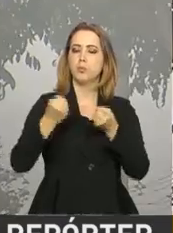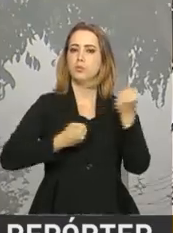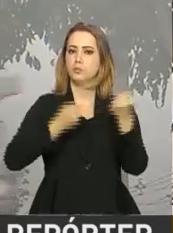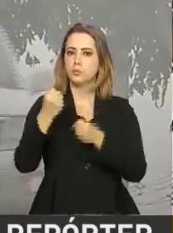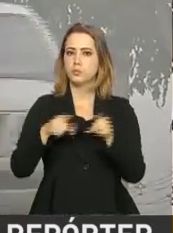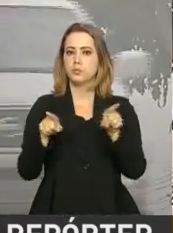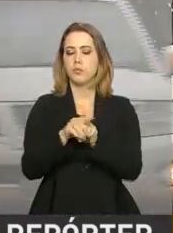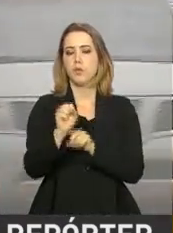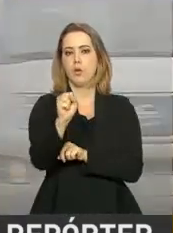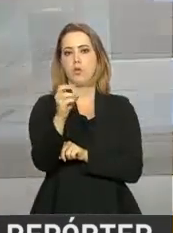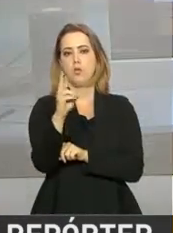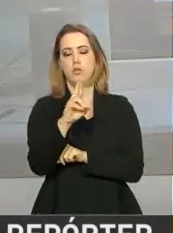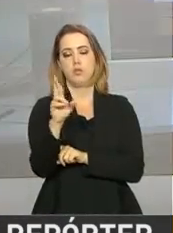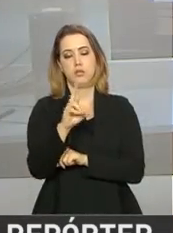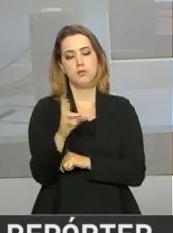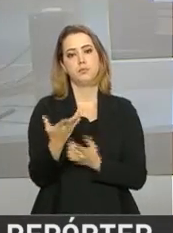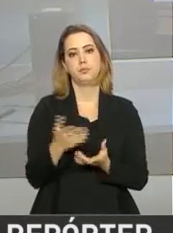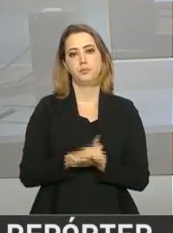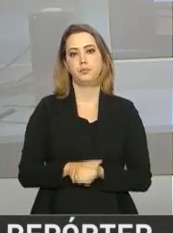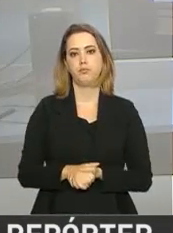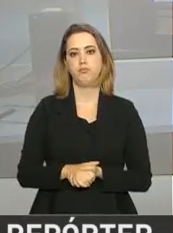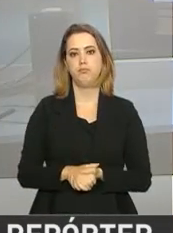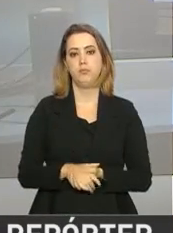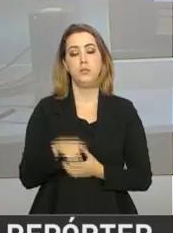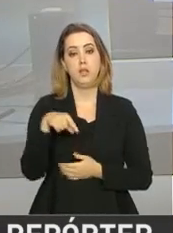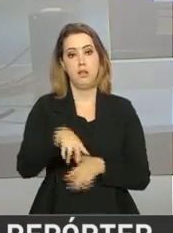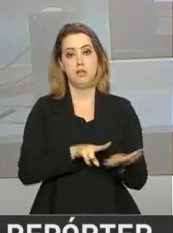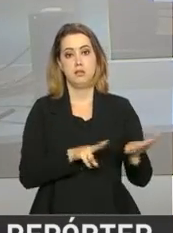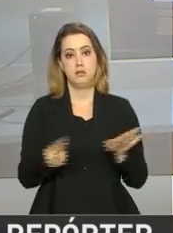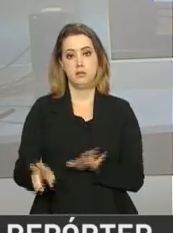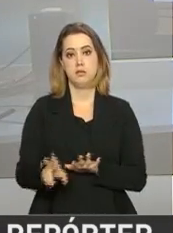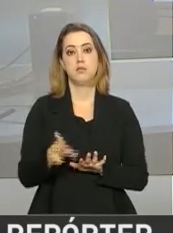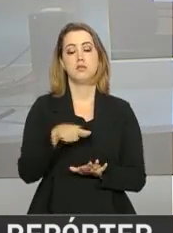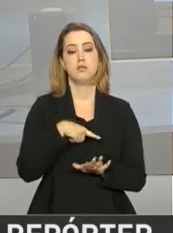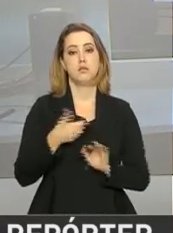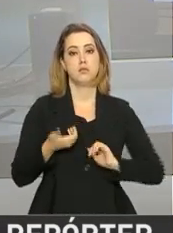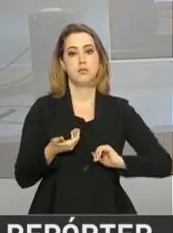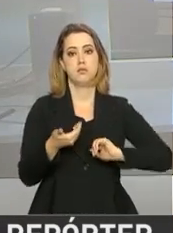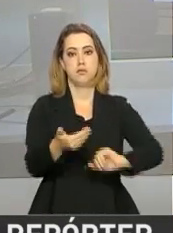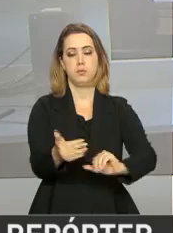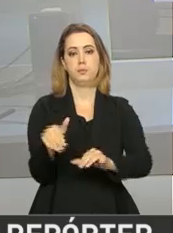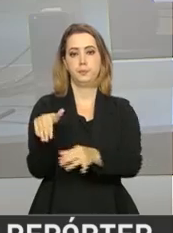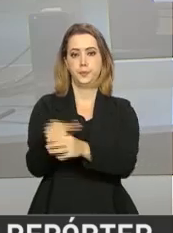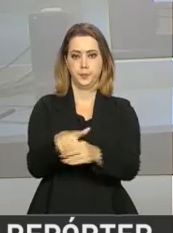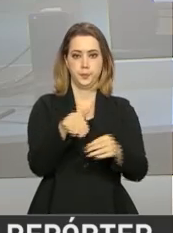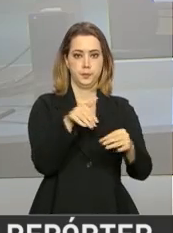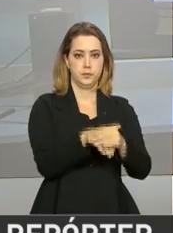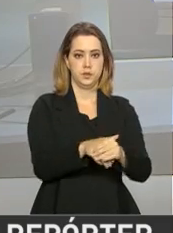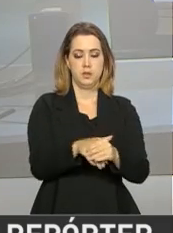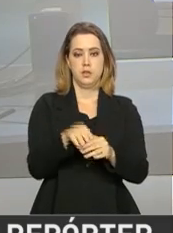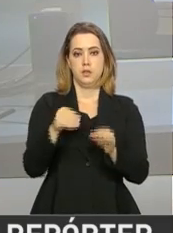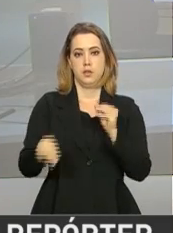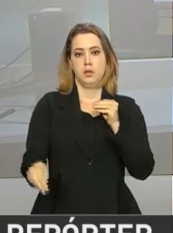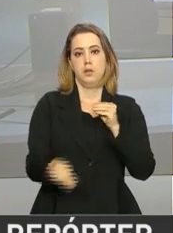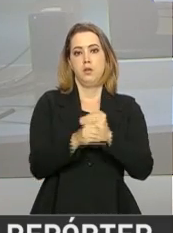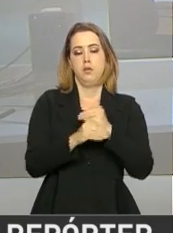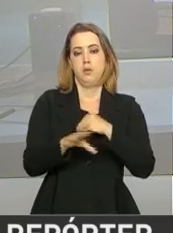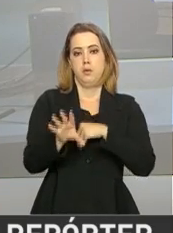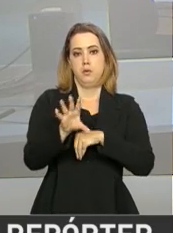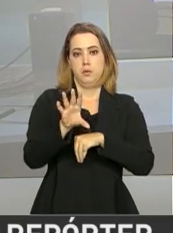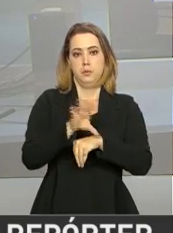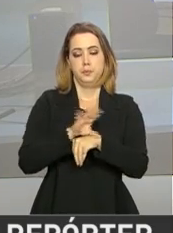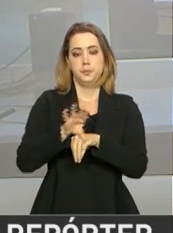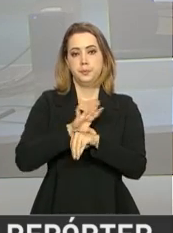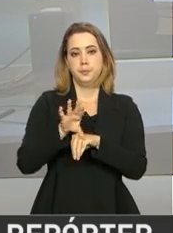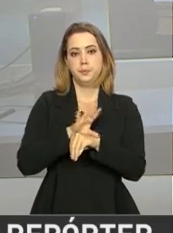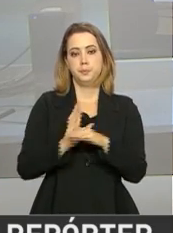R$ 85. E esta semana está prevista na Câmara a votação em segundo turno da proposta que estabelece um